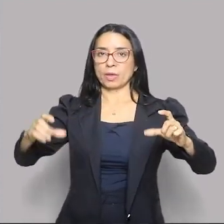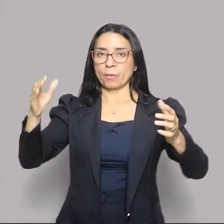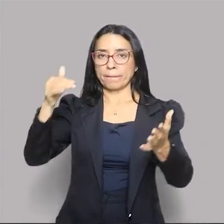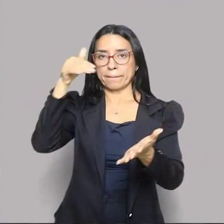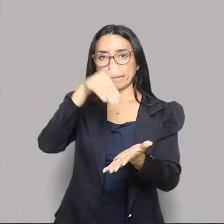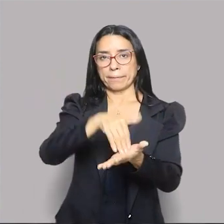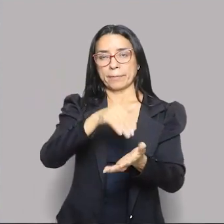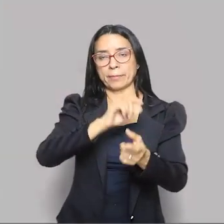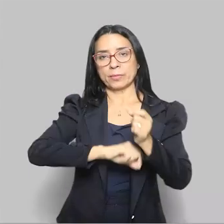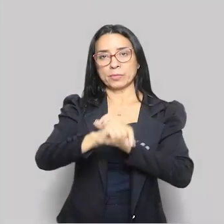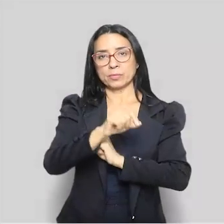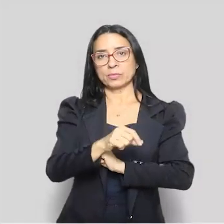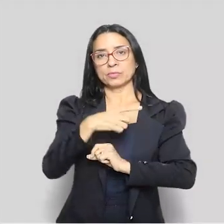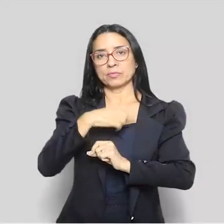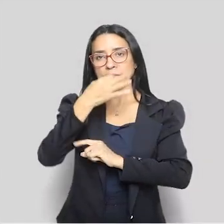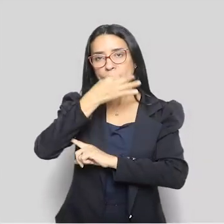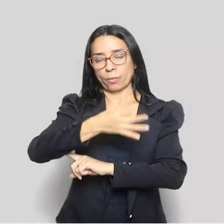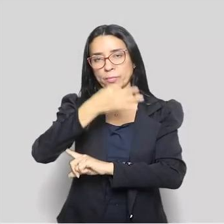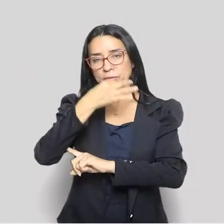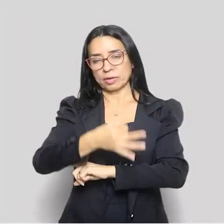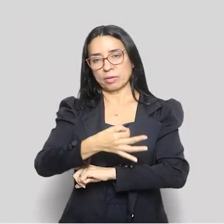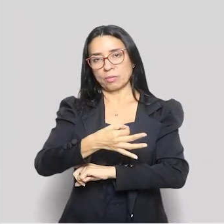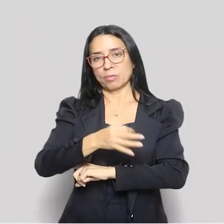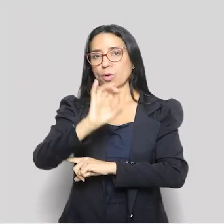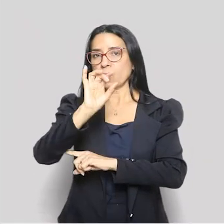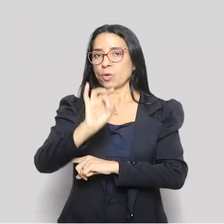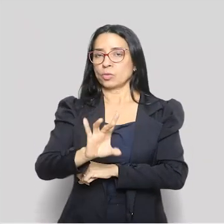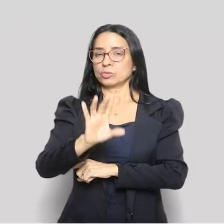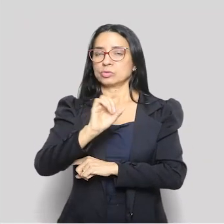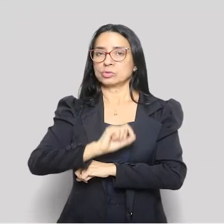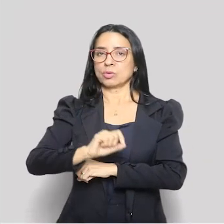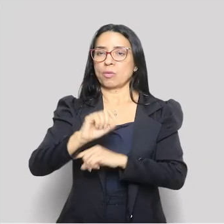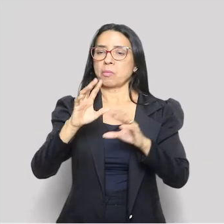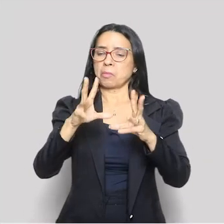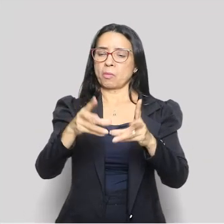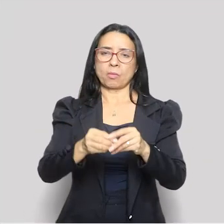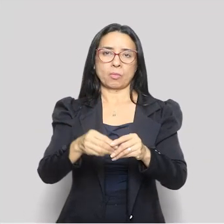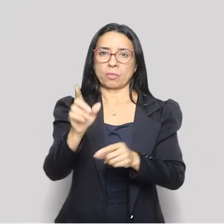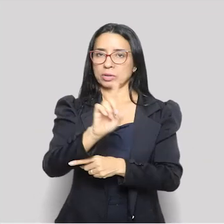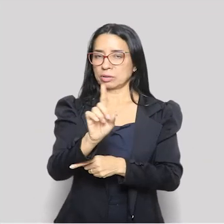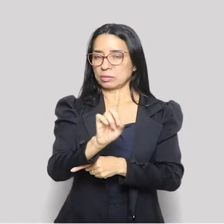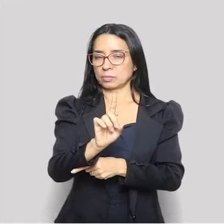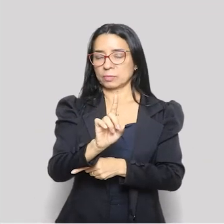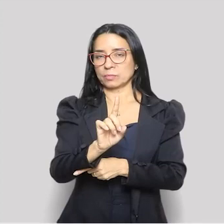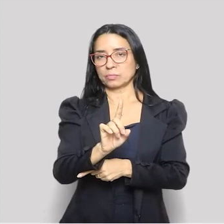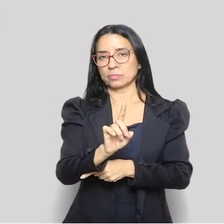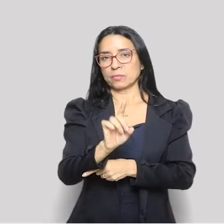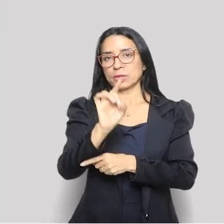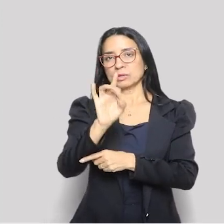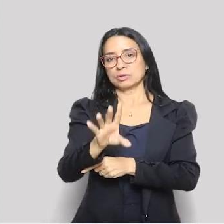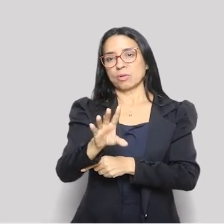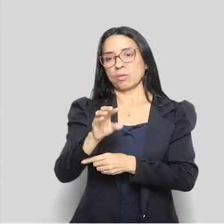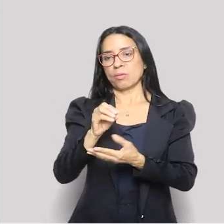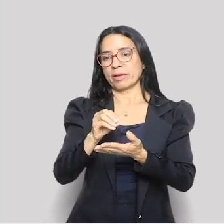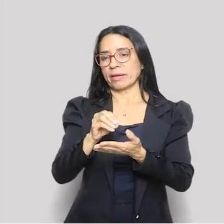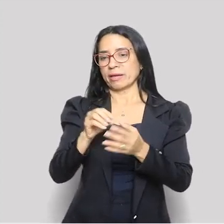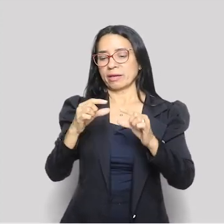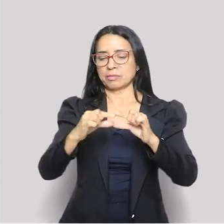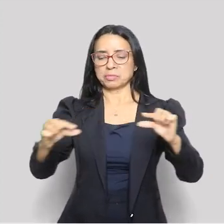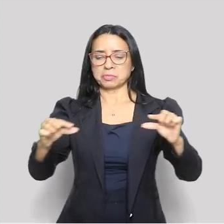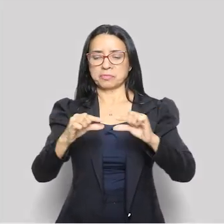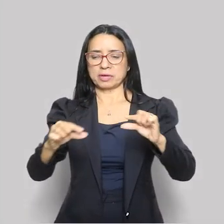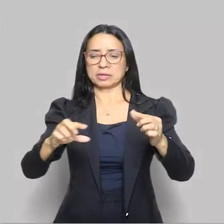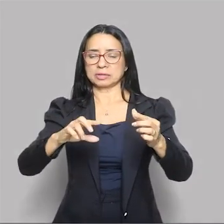último, você coloca um posicionamento. Não apenas conclua a sua redação, não apenas jogue uma frase